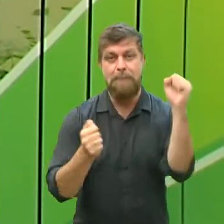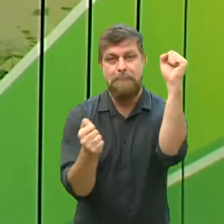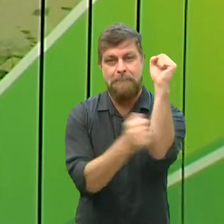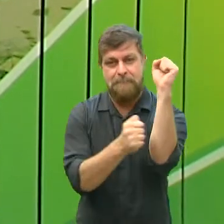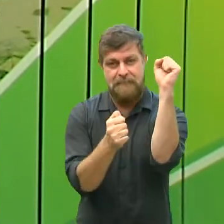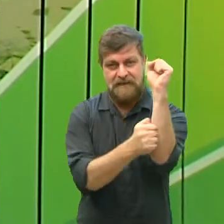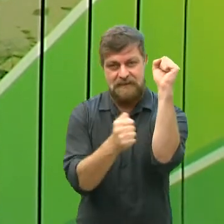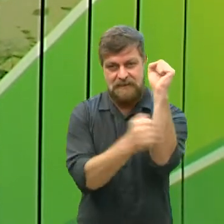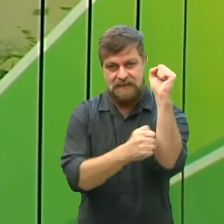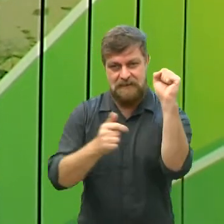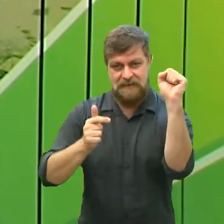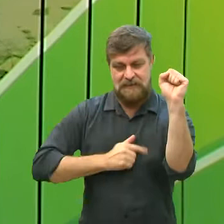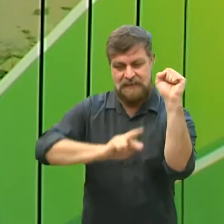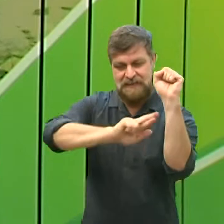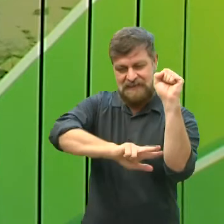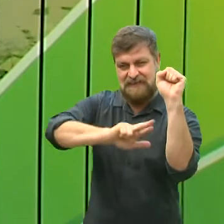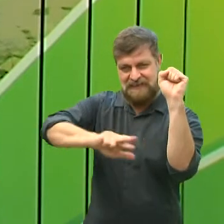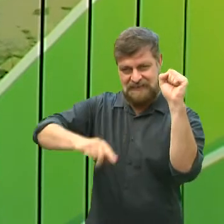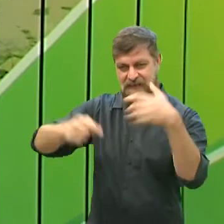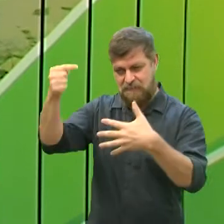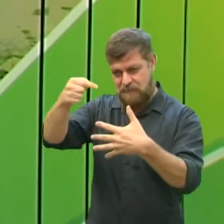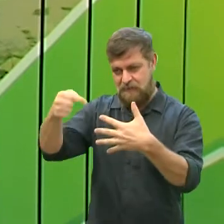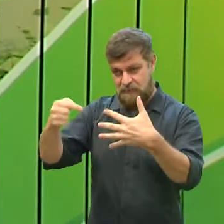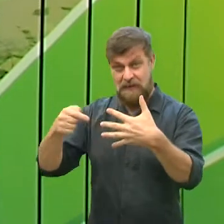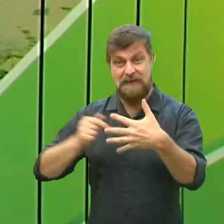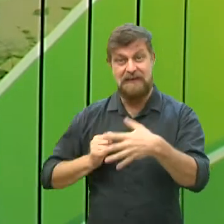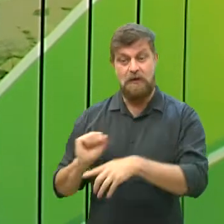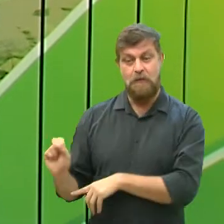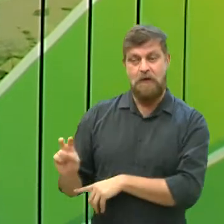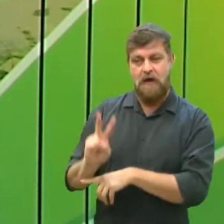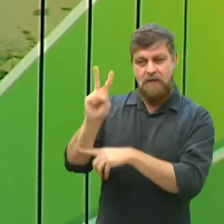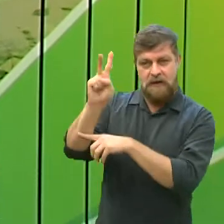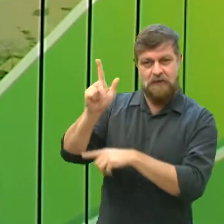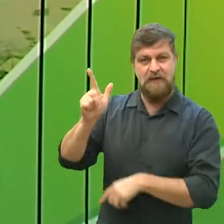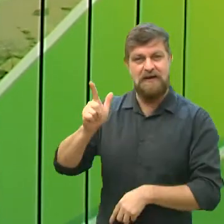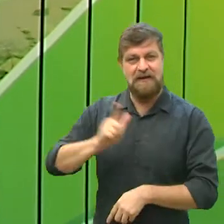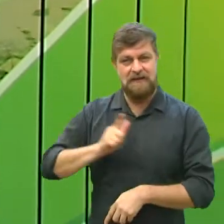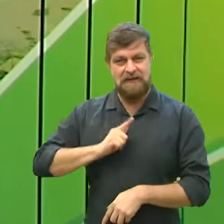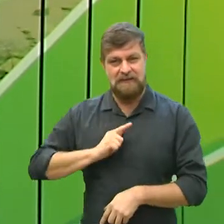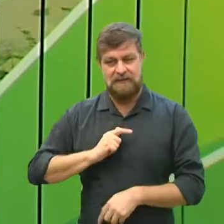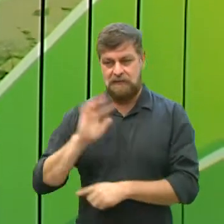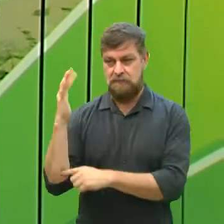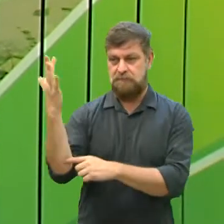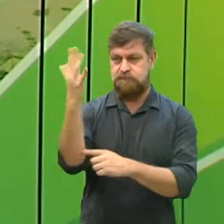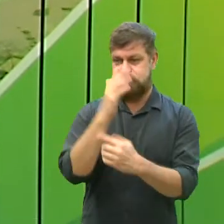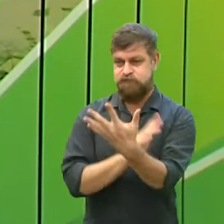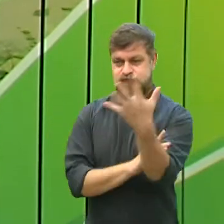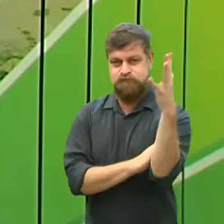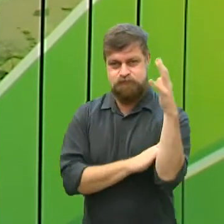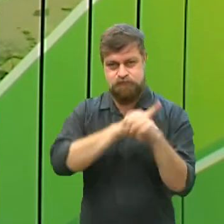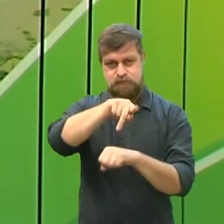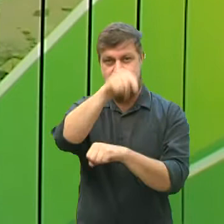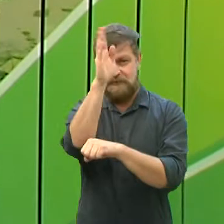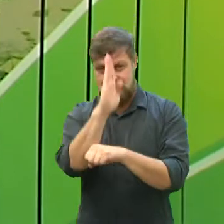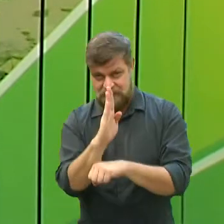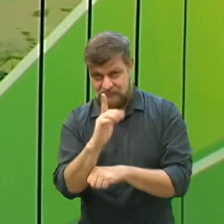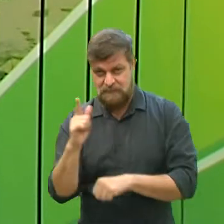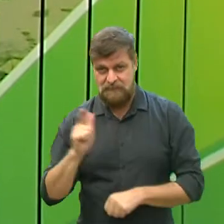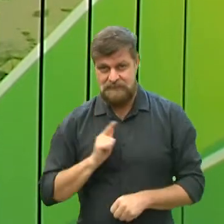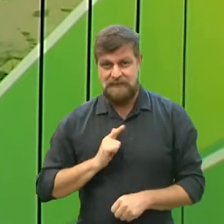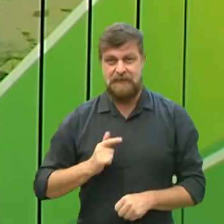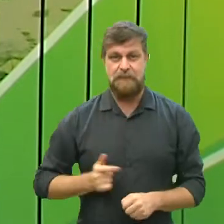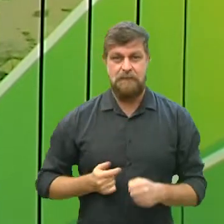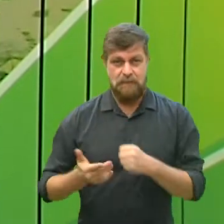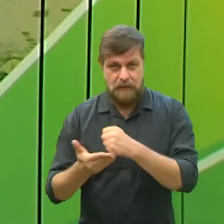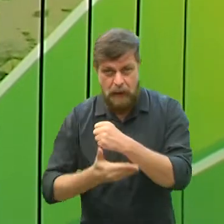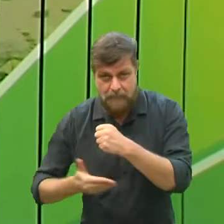que além desses benefícios que eu citei, tem como vantagem a grande disponibilidade aqui no país. E se é fonte